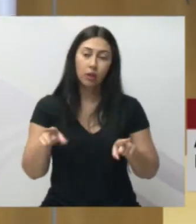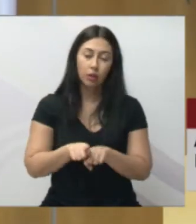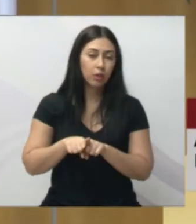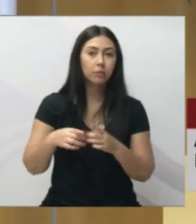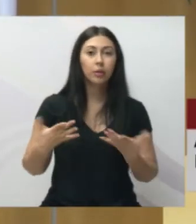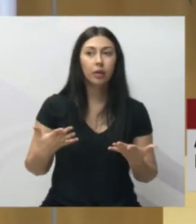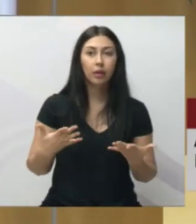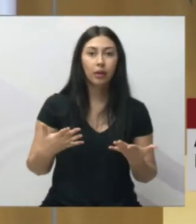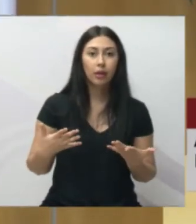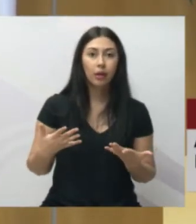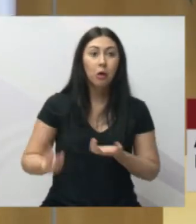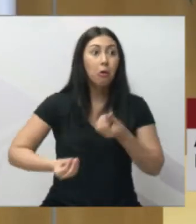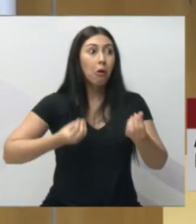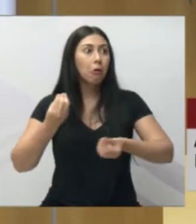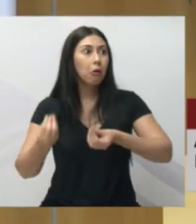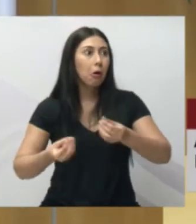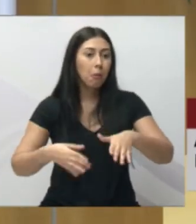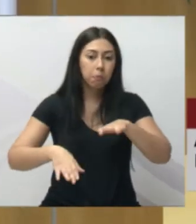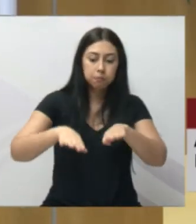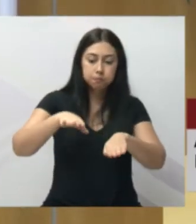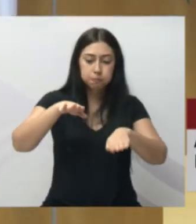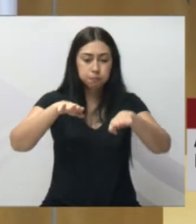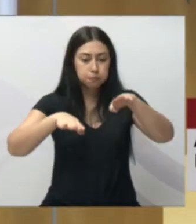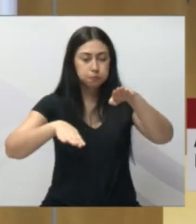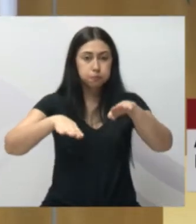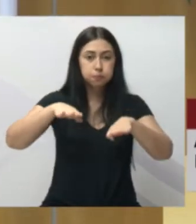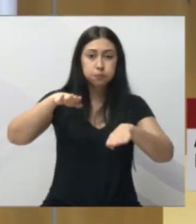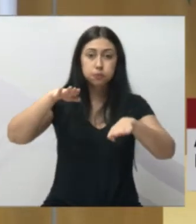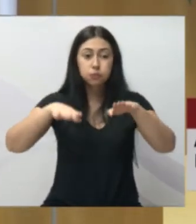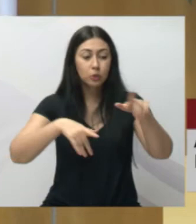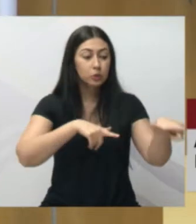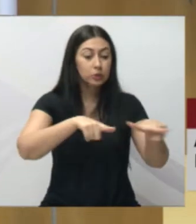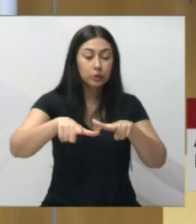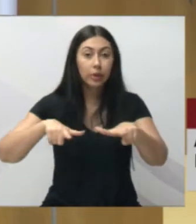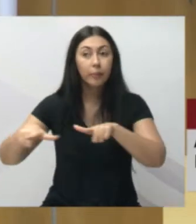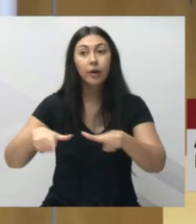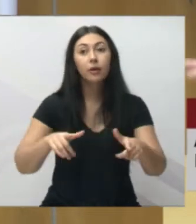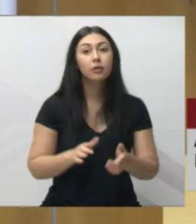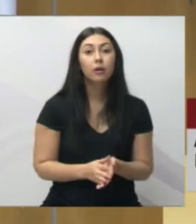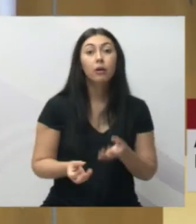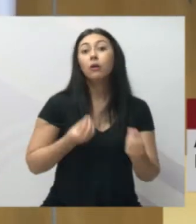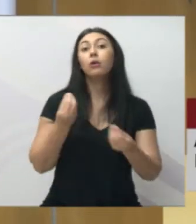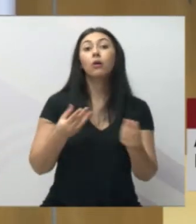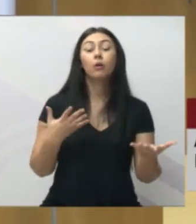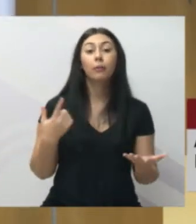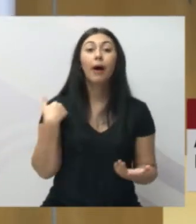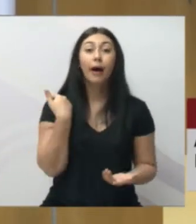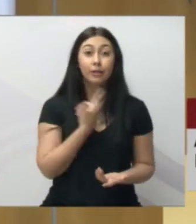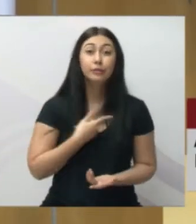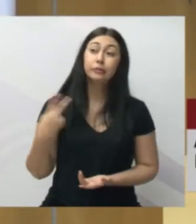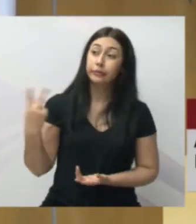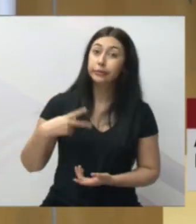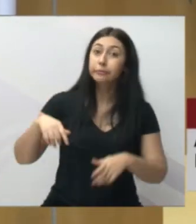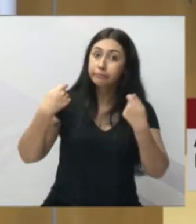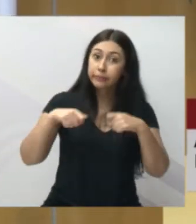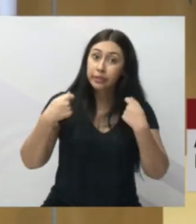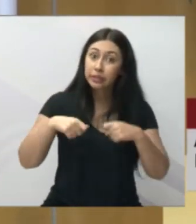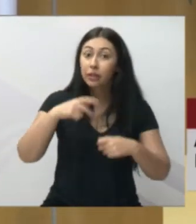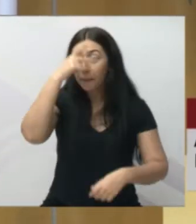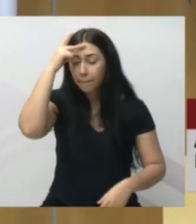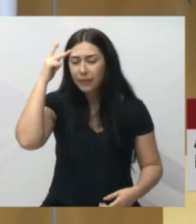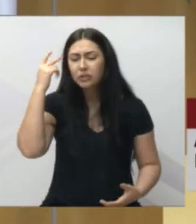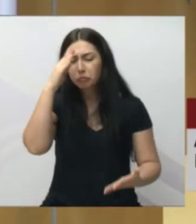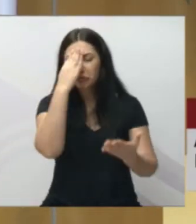esse equilíbrio de funcionário de carreira com funcionário comissionado? O vereador tem que ter seus funcionários de confiança.